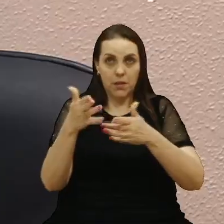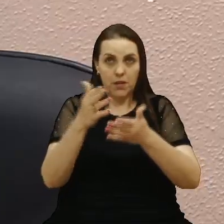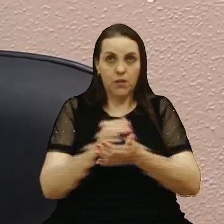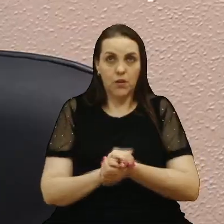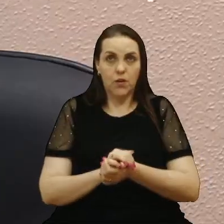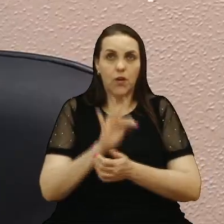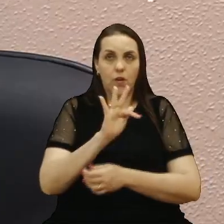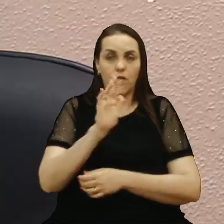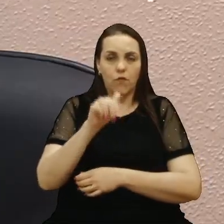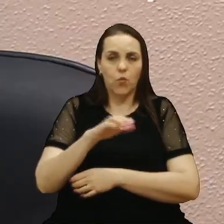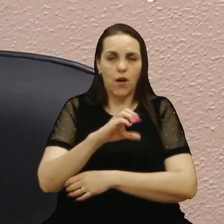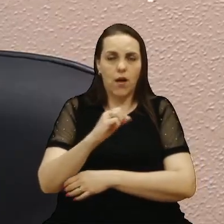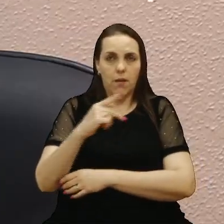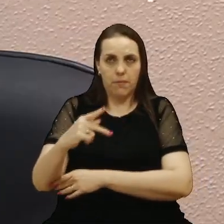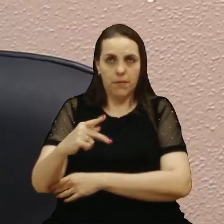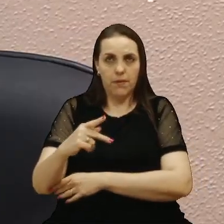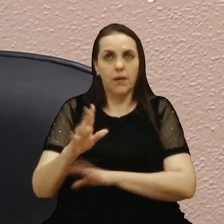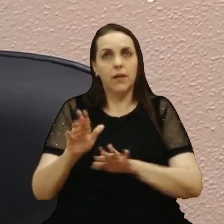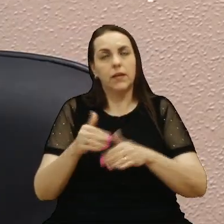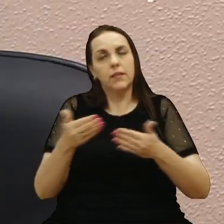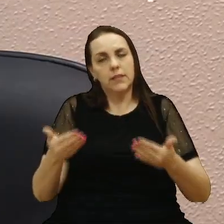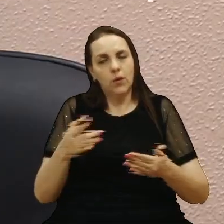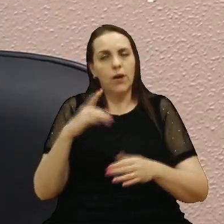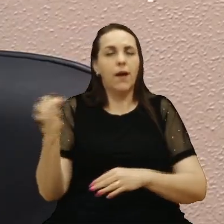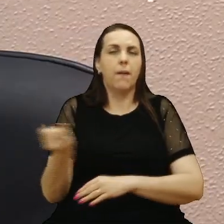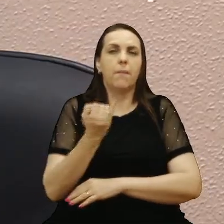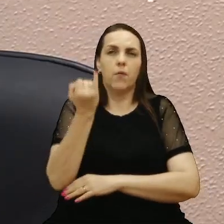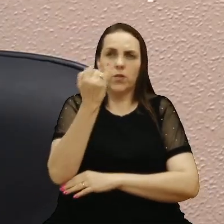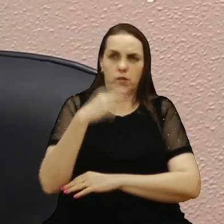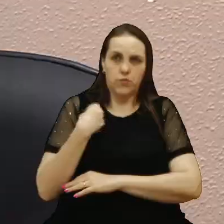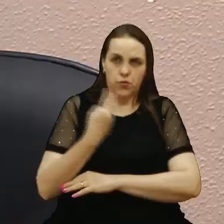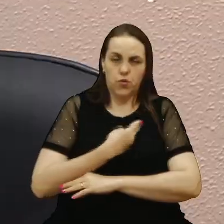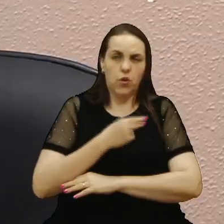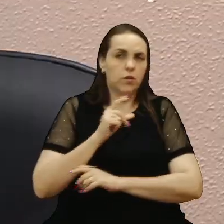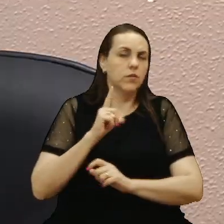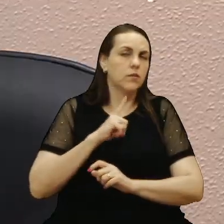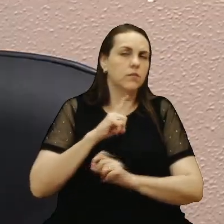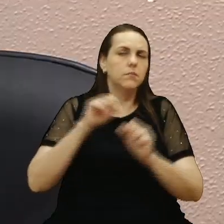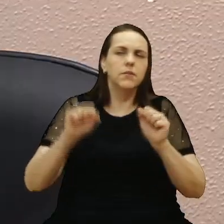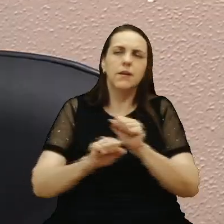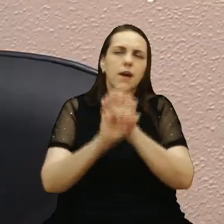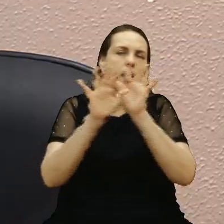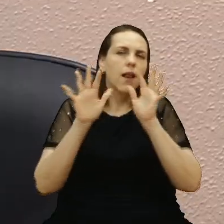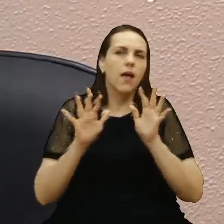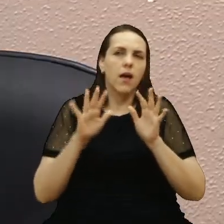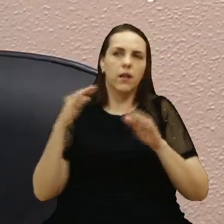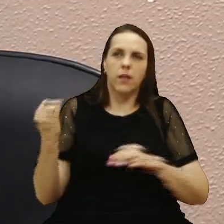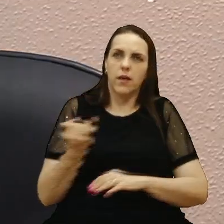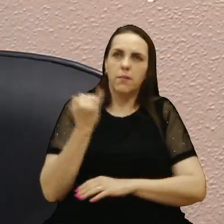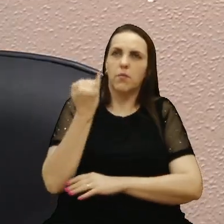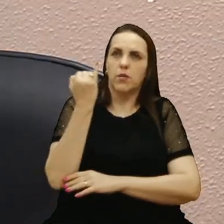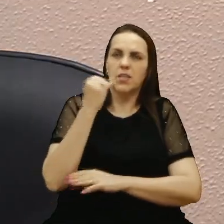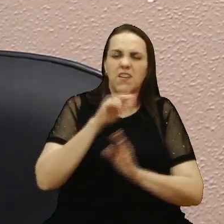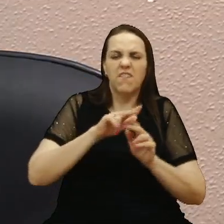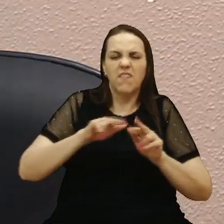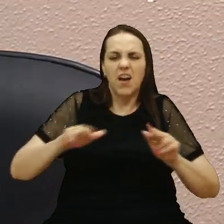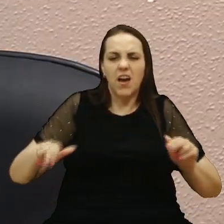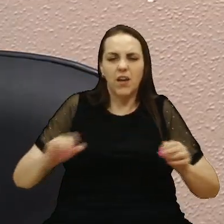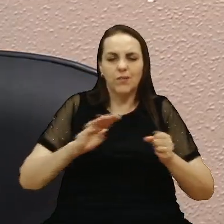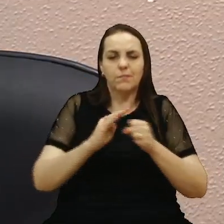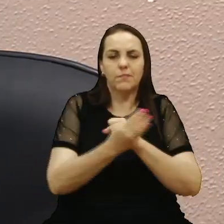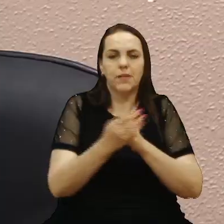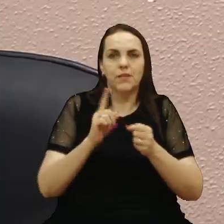do FUNCAP. Então, é importante que nós tenhamos clareza da importância que tem vários bairros da nossa